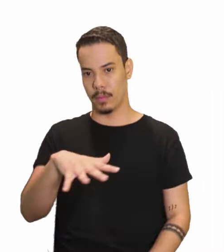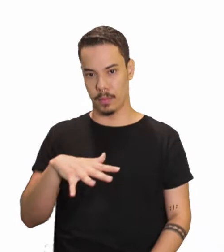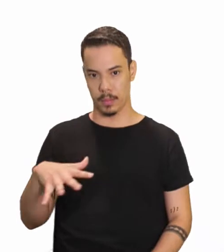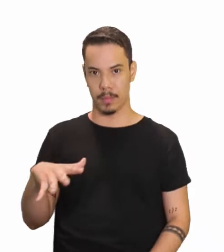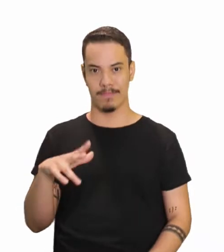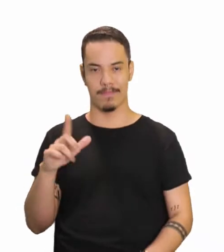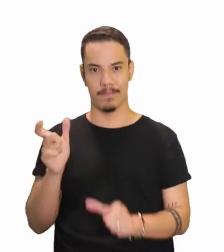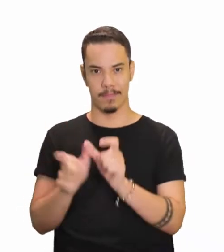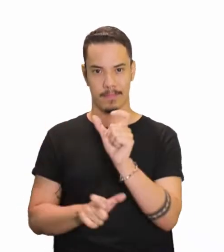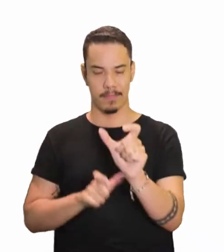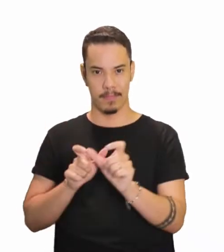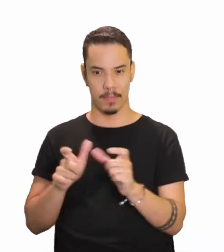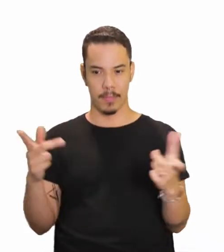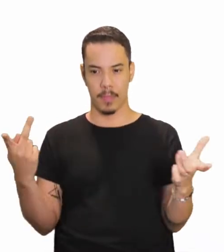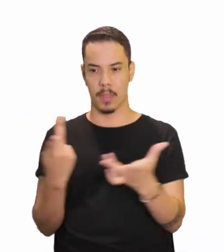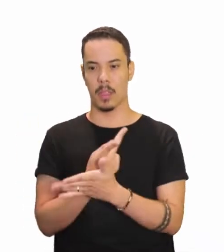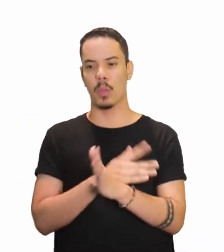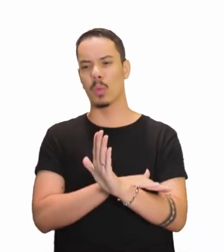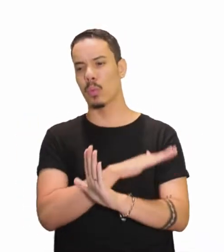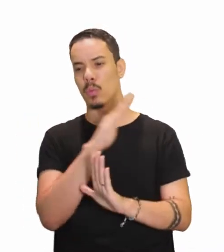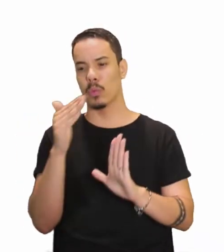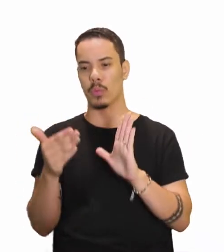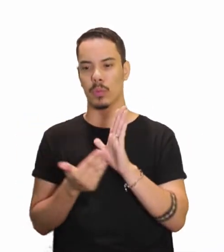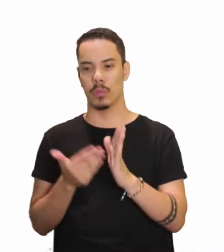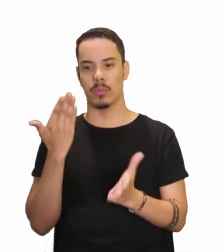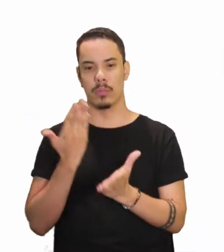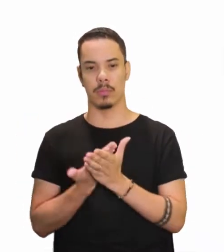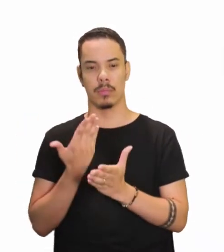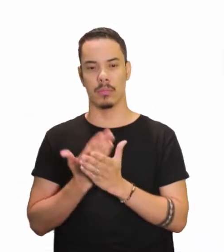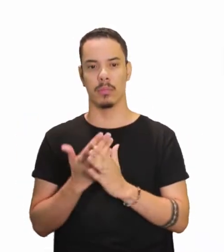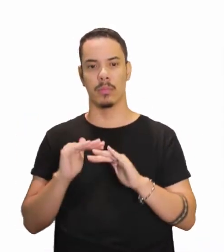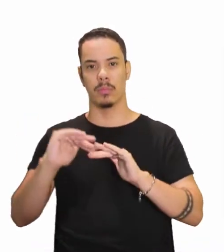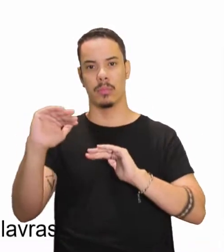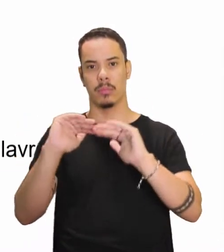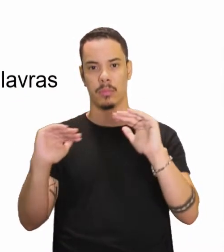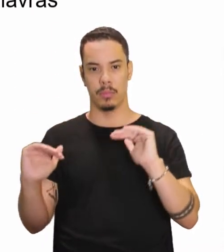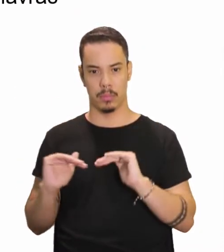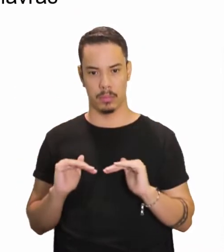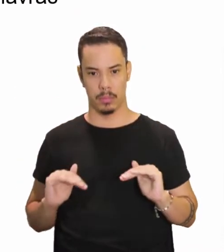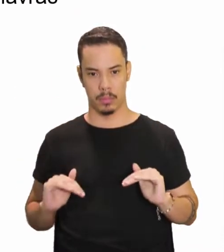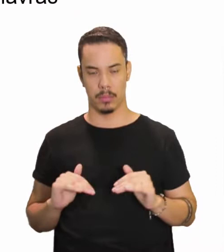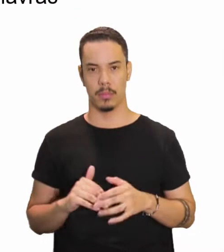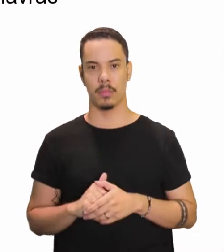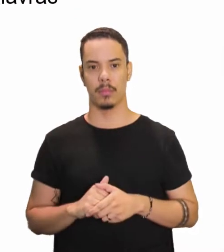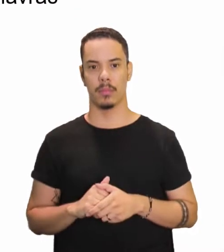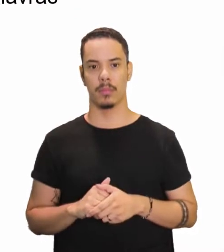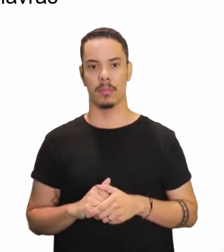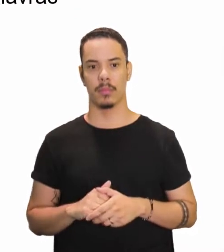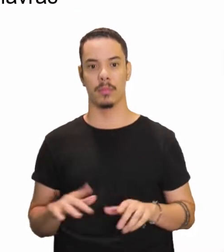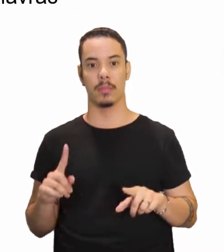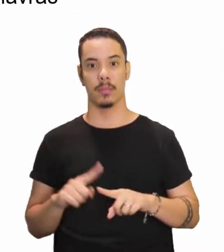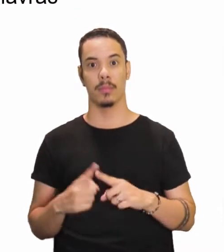mórfica é todo esse estudo separadamente,